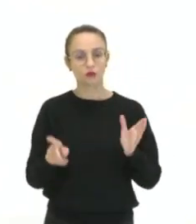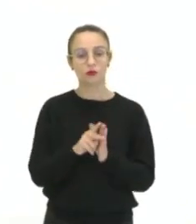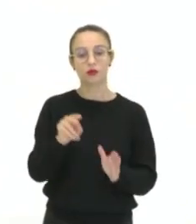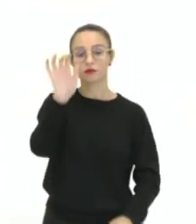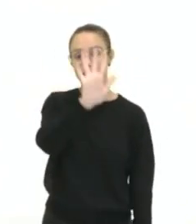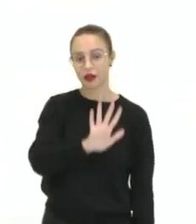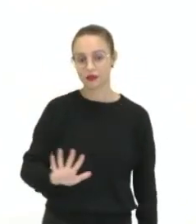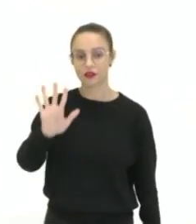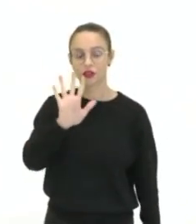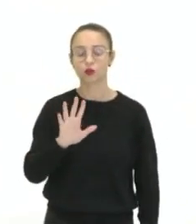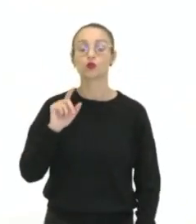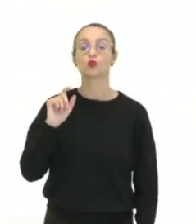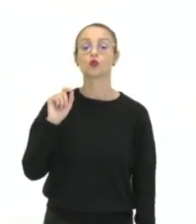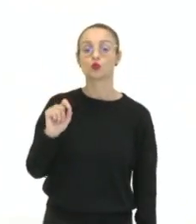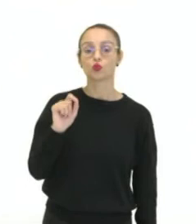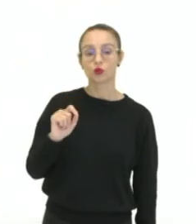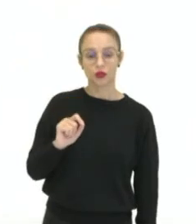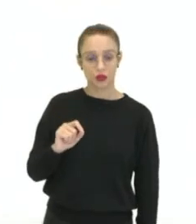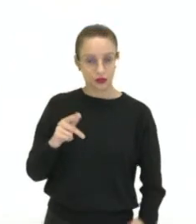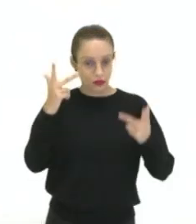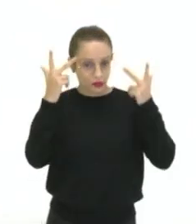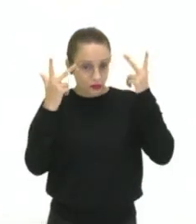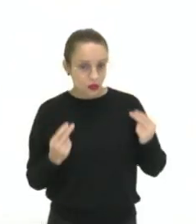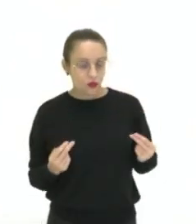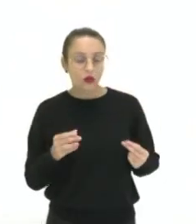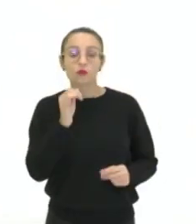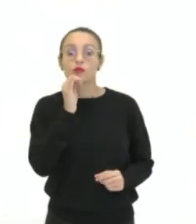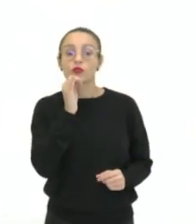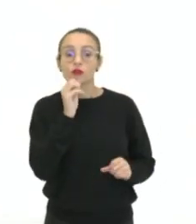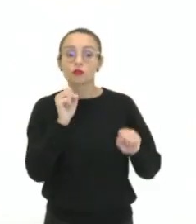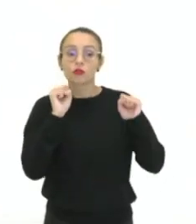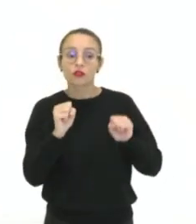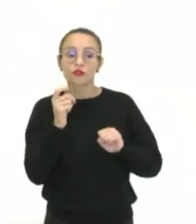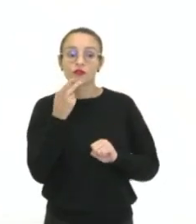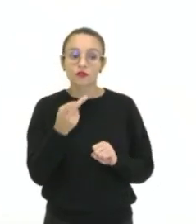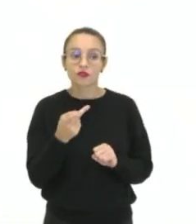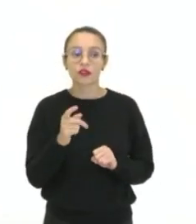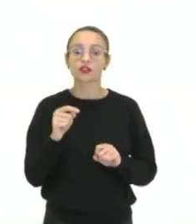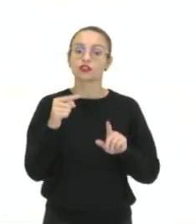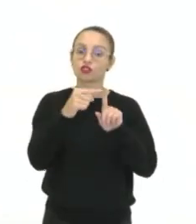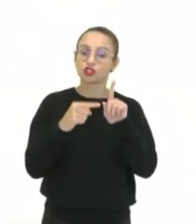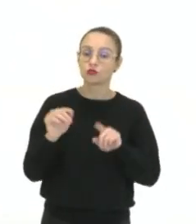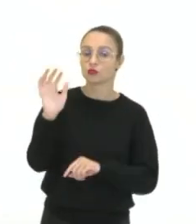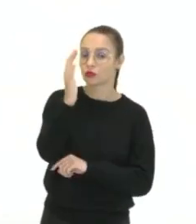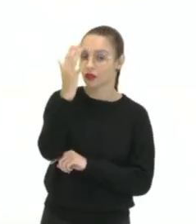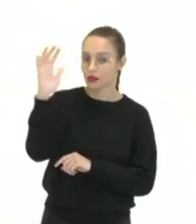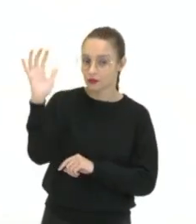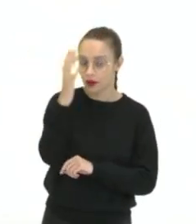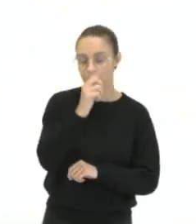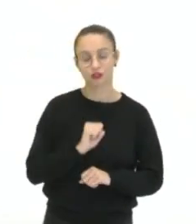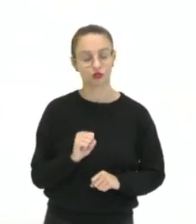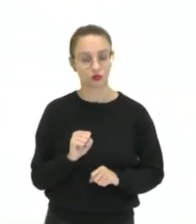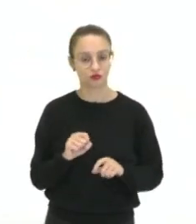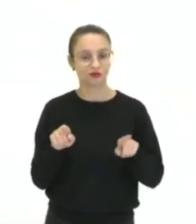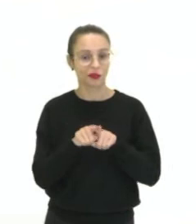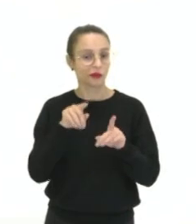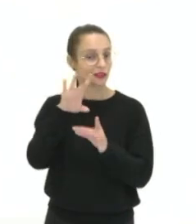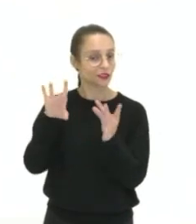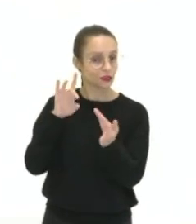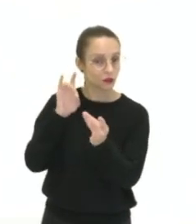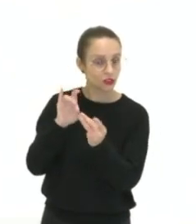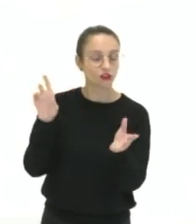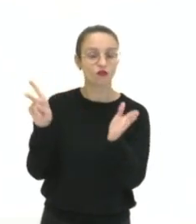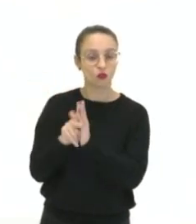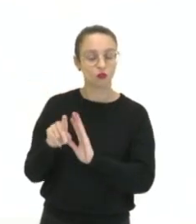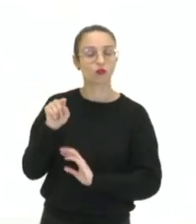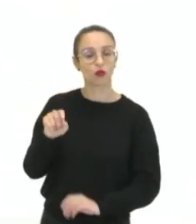paisagem. Quando eu considero critérios naturais, por exemplo, poderia colocar aqui o tipo climático, que é o subtropical, que é específico, que